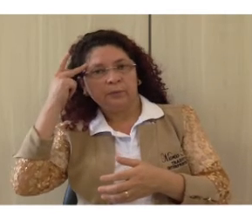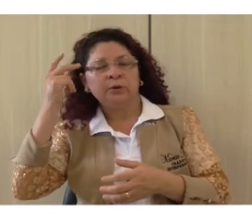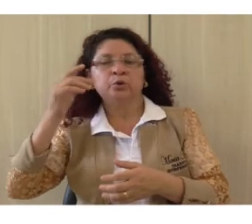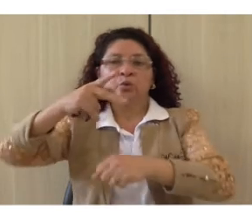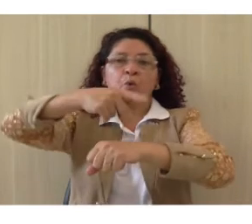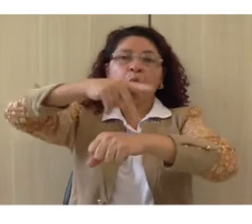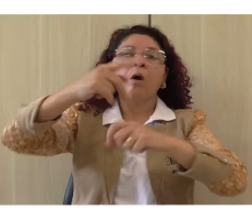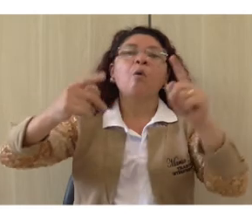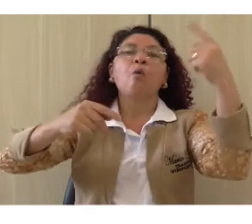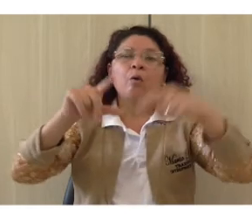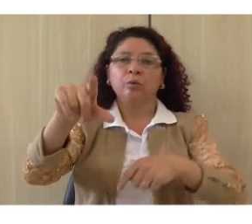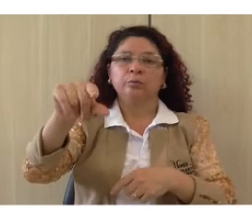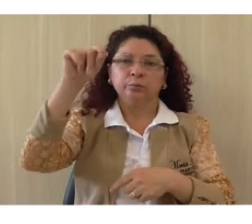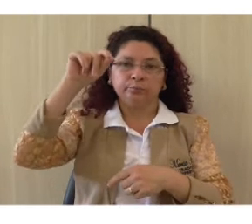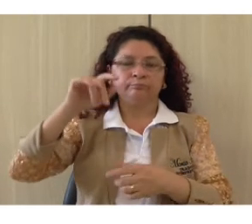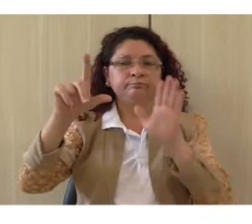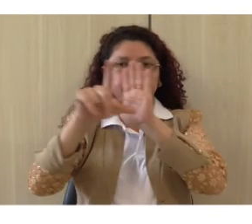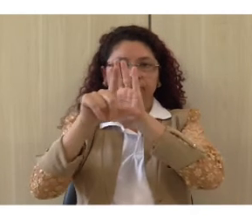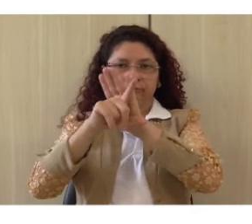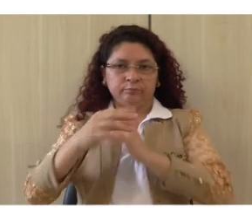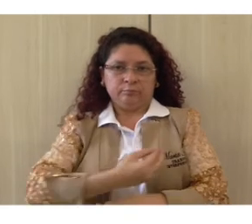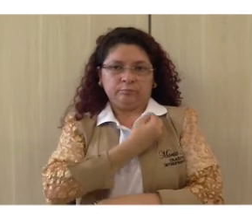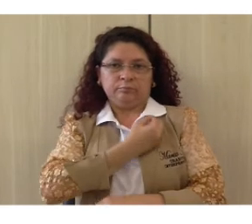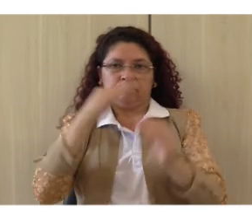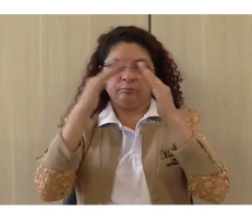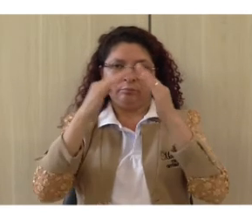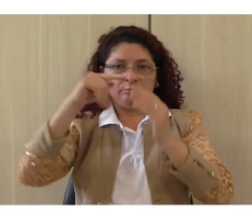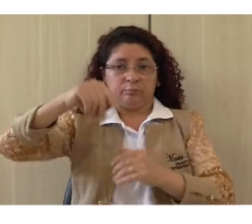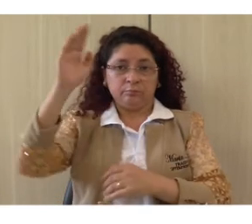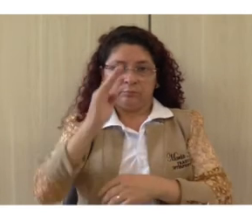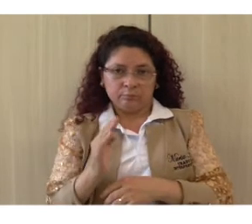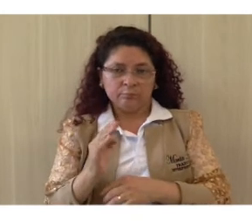for selecionado, legalmente residente no país,